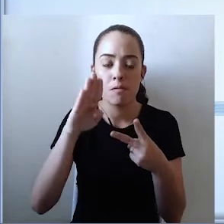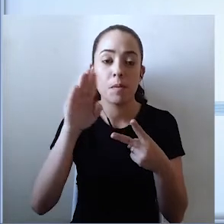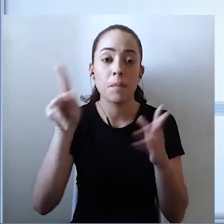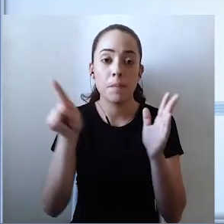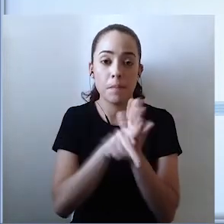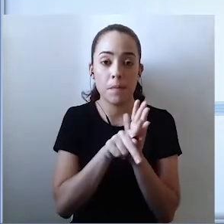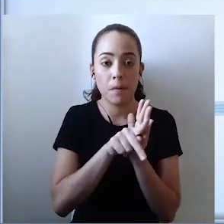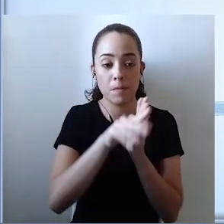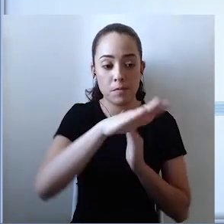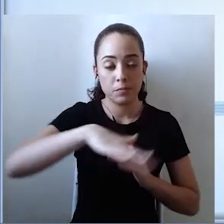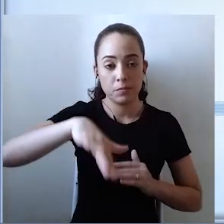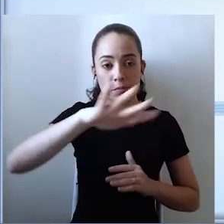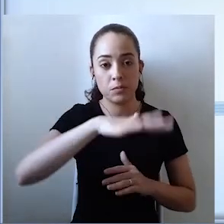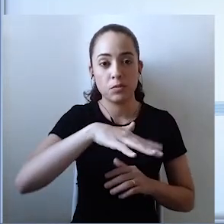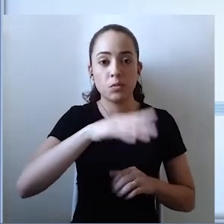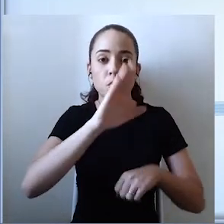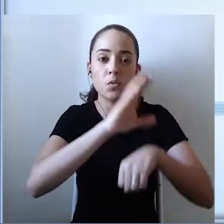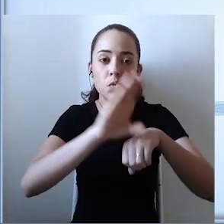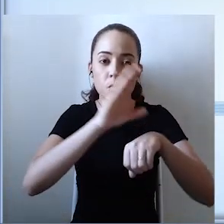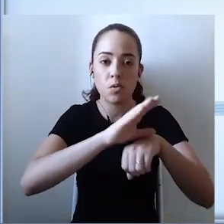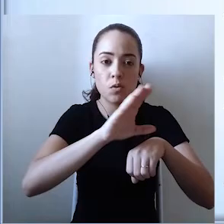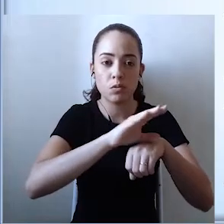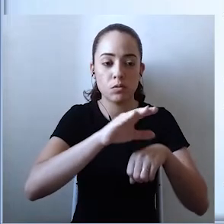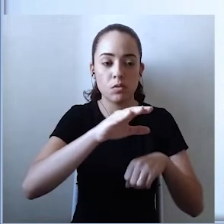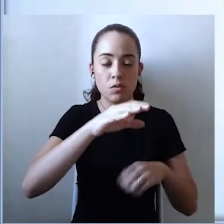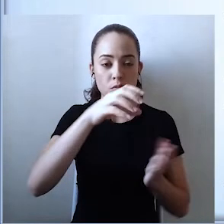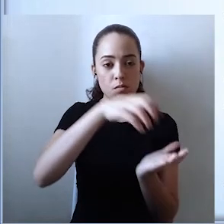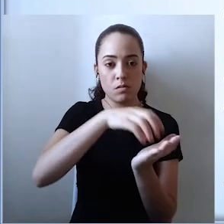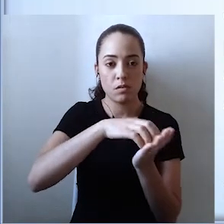Saúde e Centro de Ciências Agrárias Aplicadas.